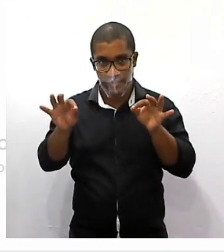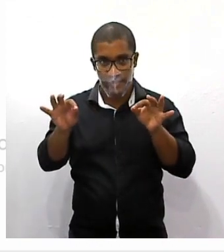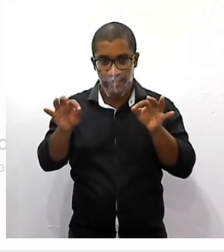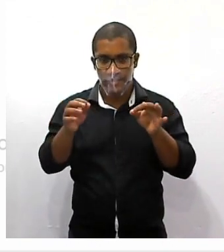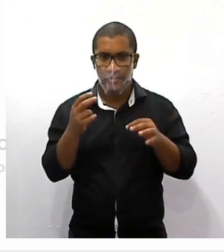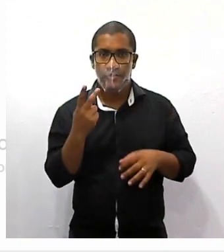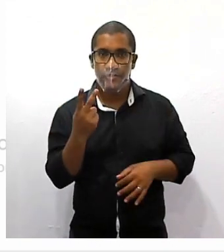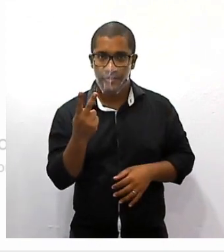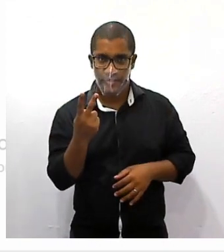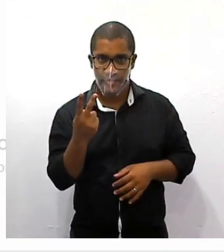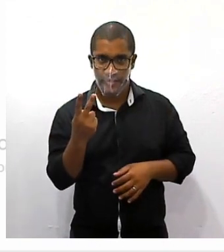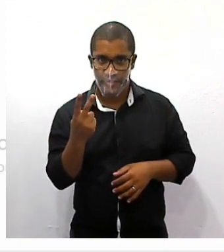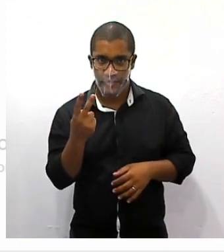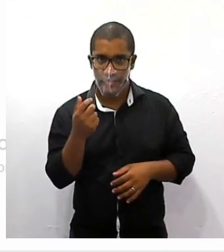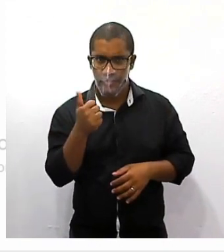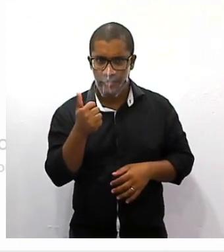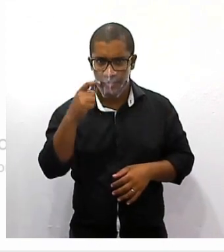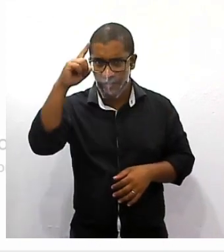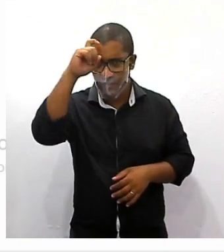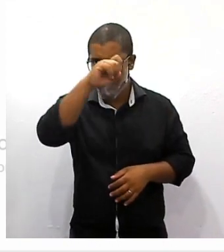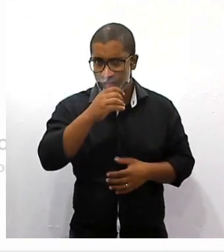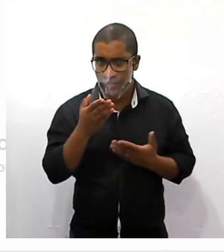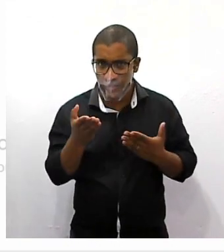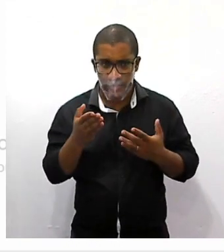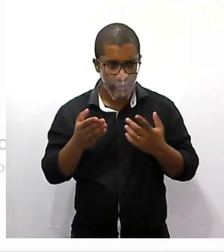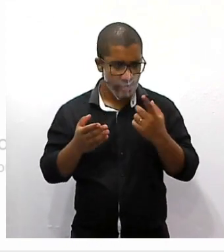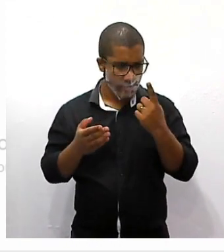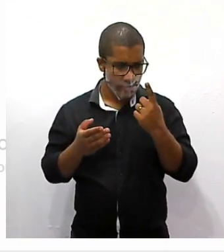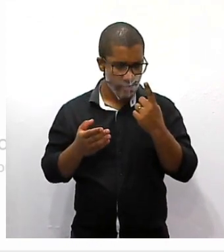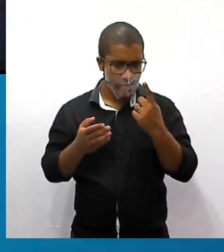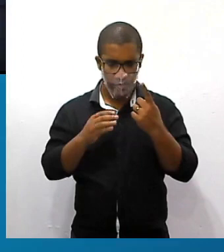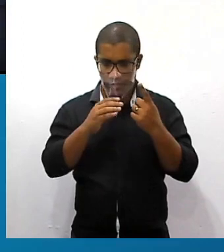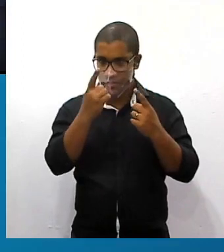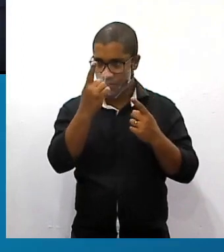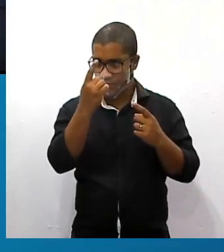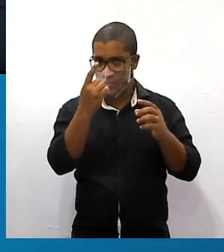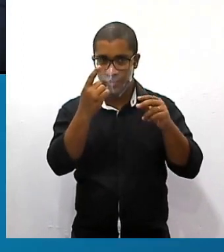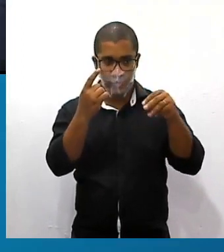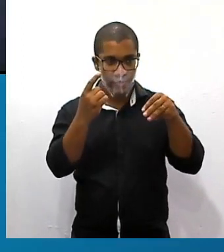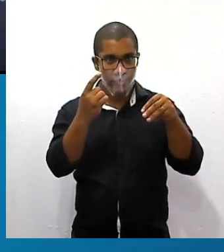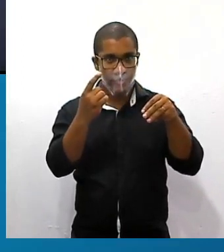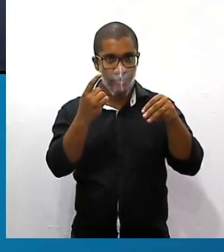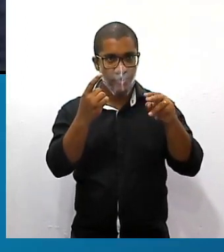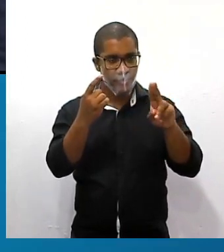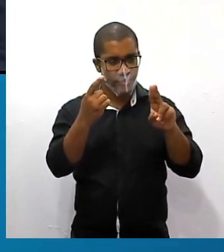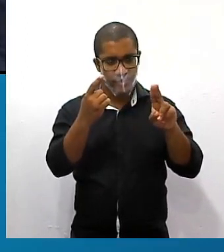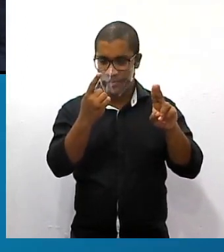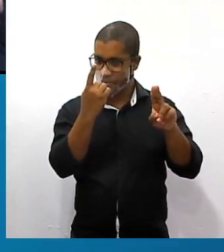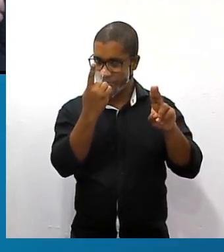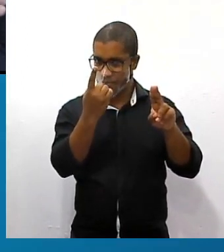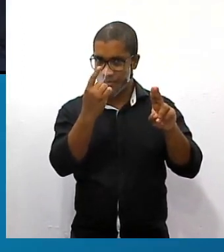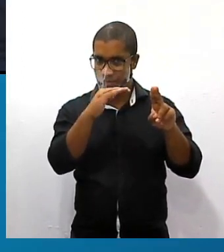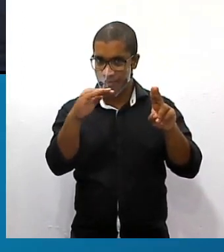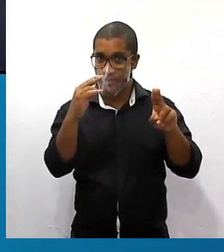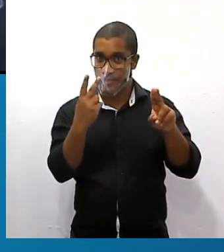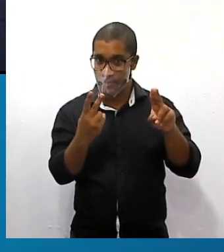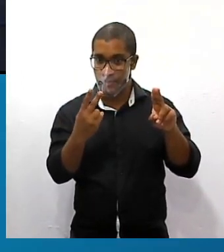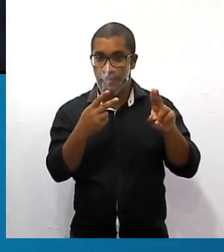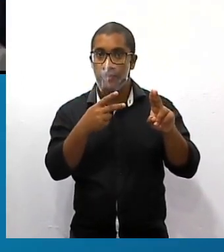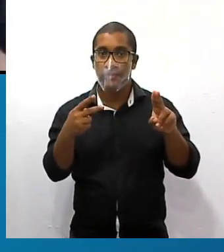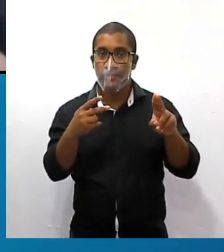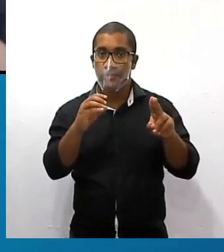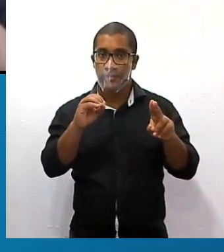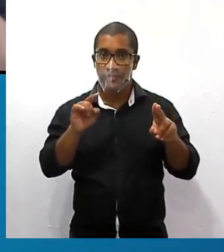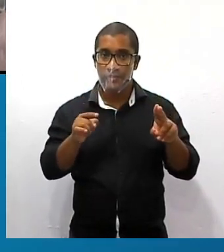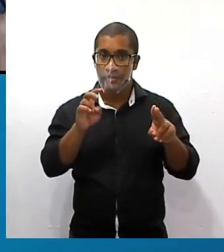vale 2. Veja que difícil, μ, 1 sobre 2, 0,5. E aí, você gostou? Bom, se você